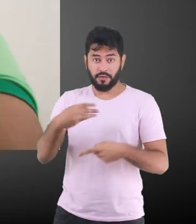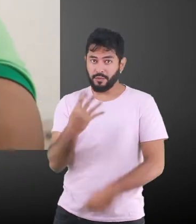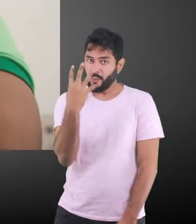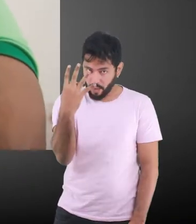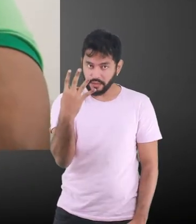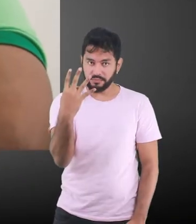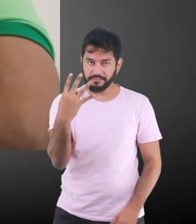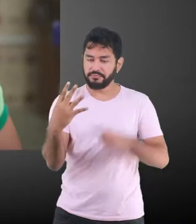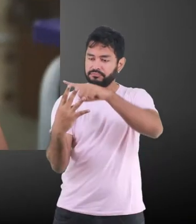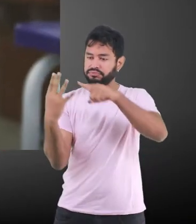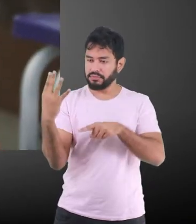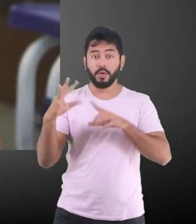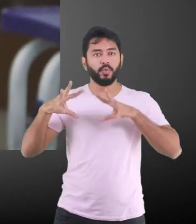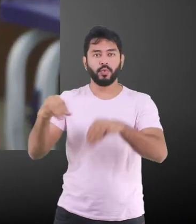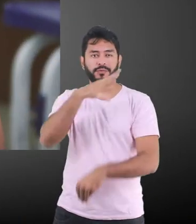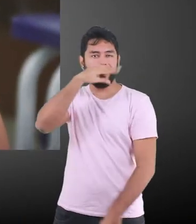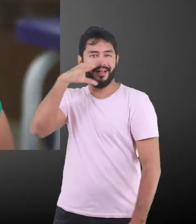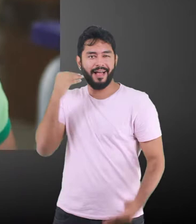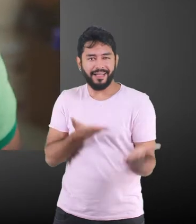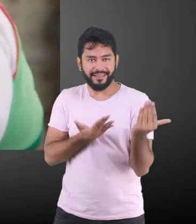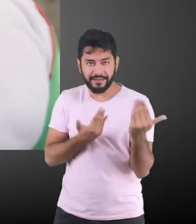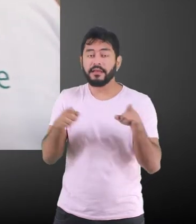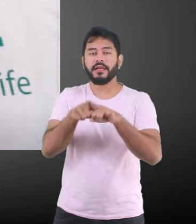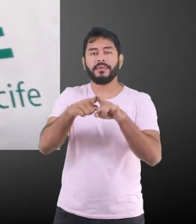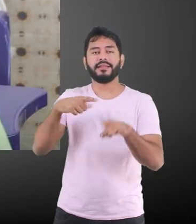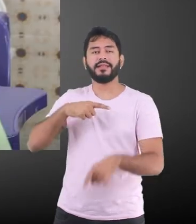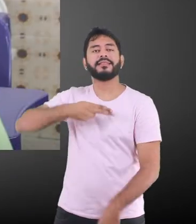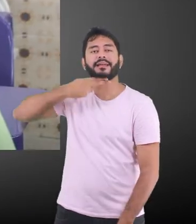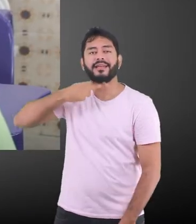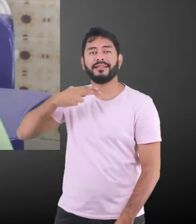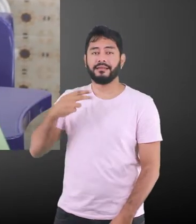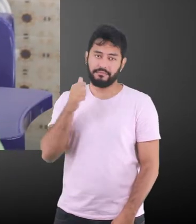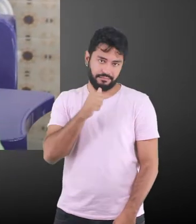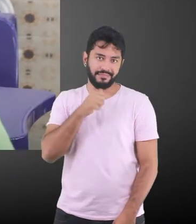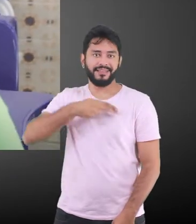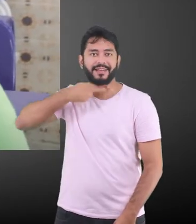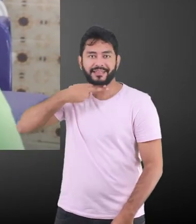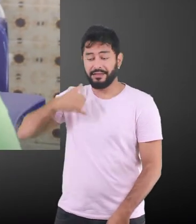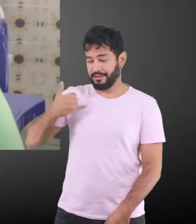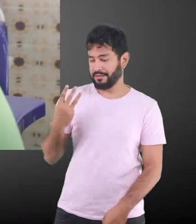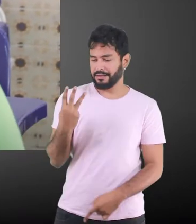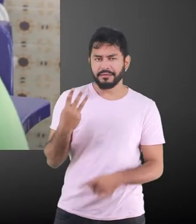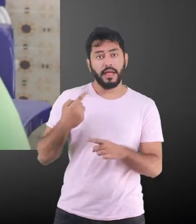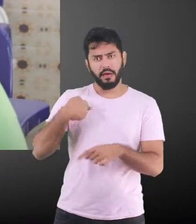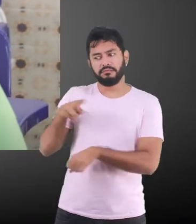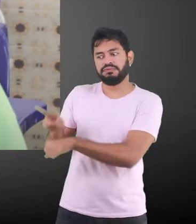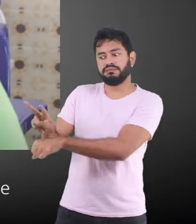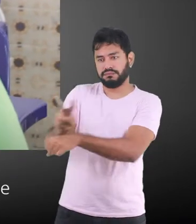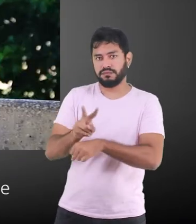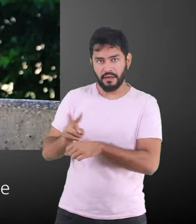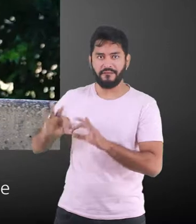filhos, são todos adolescentes, e tenho a minha neta, de 3 anos, e assim, eu sou muito